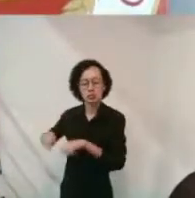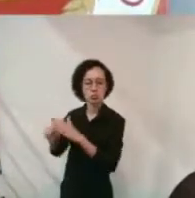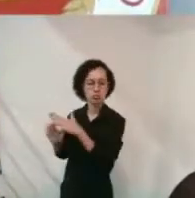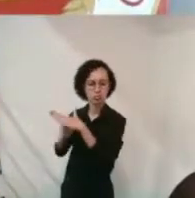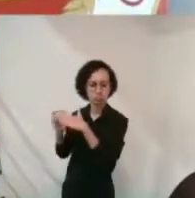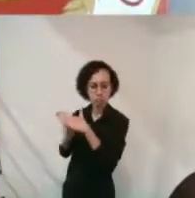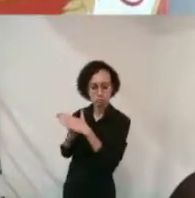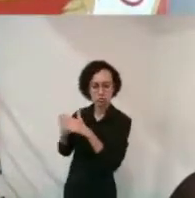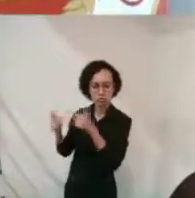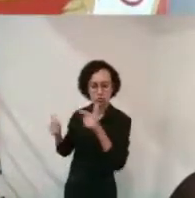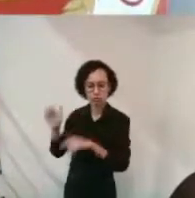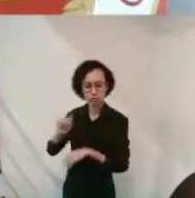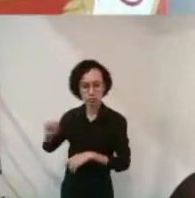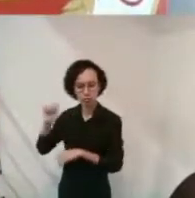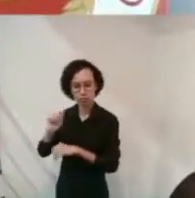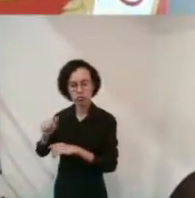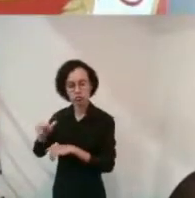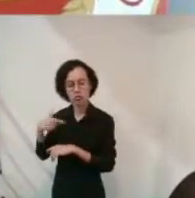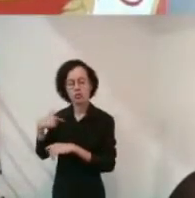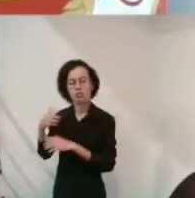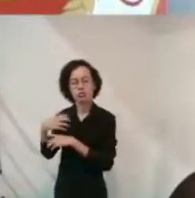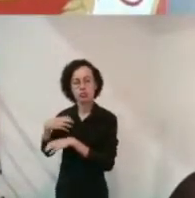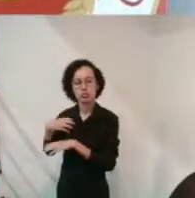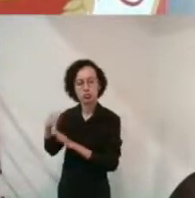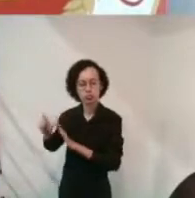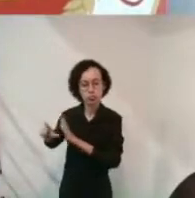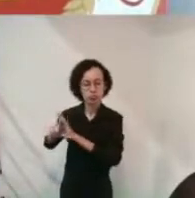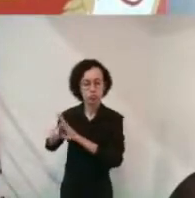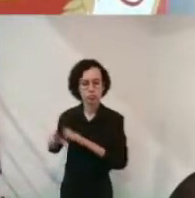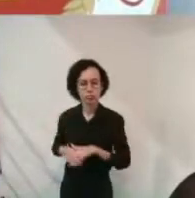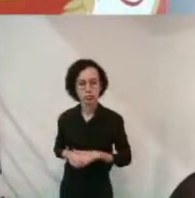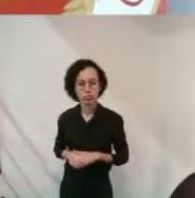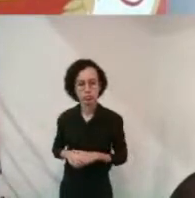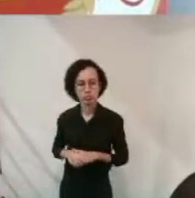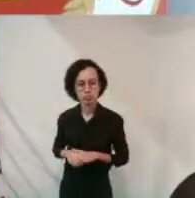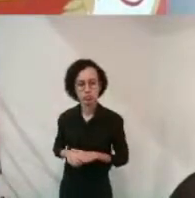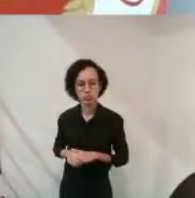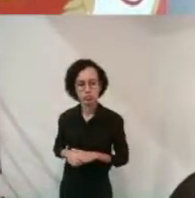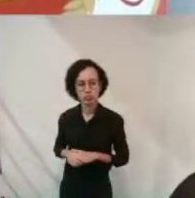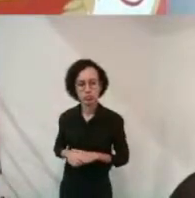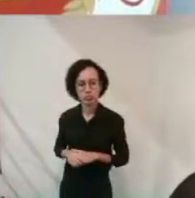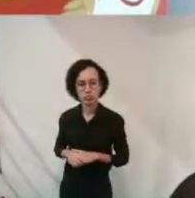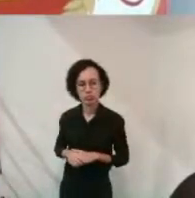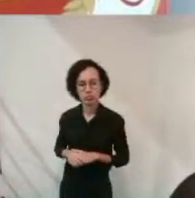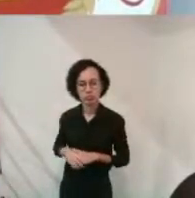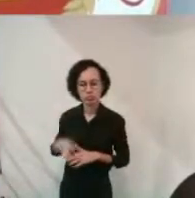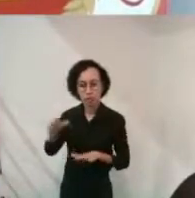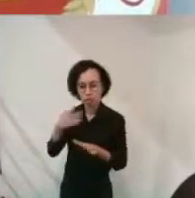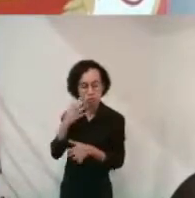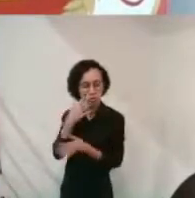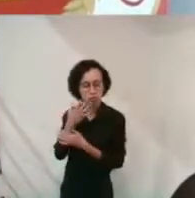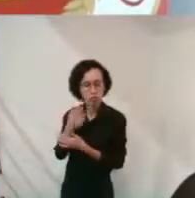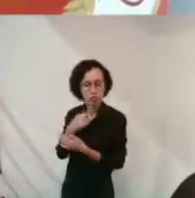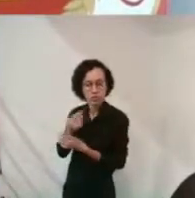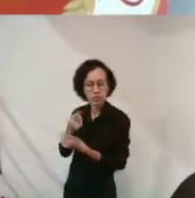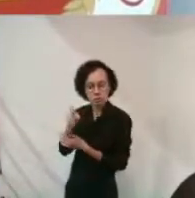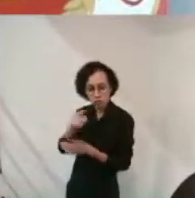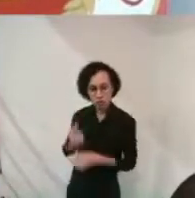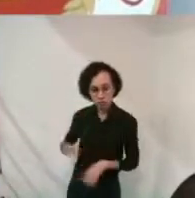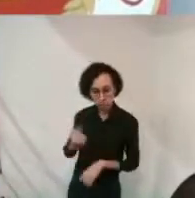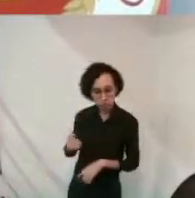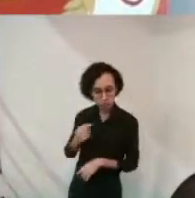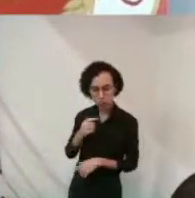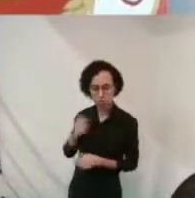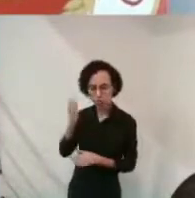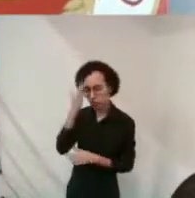das associações. Esse é o formato legal, não adianta. Alô, catadores, não adianta, você sozinho não vai resolver nada. O doutor